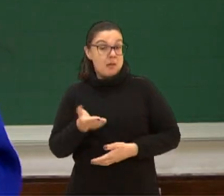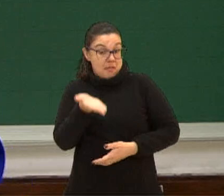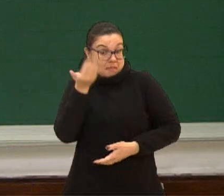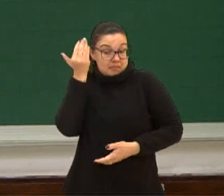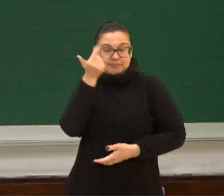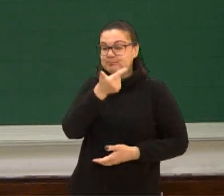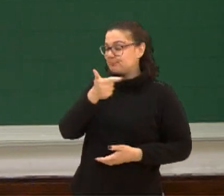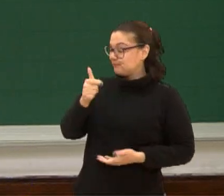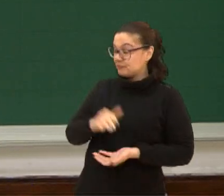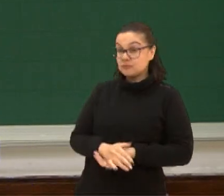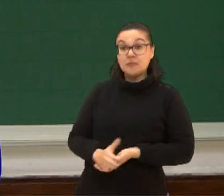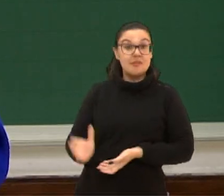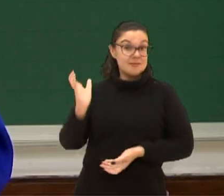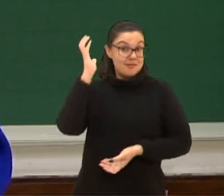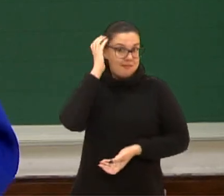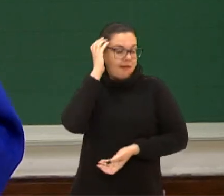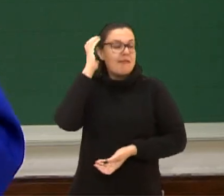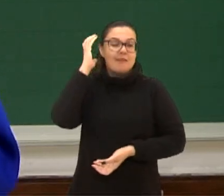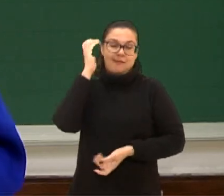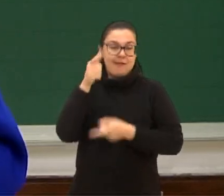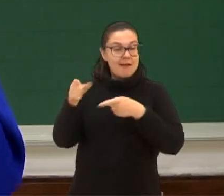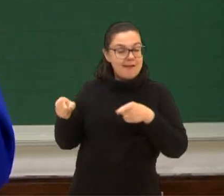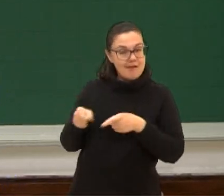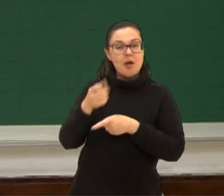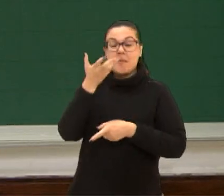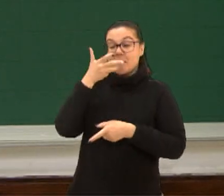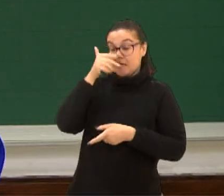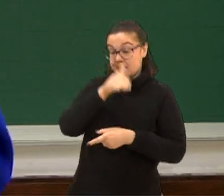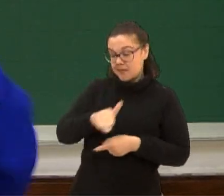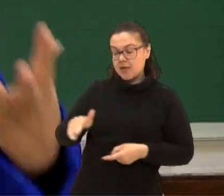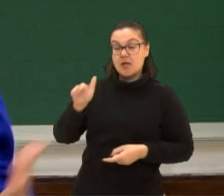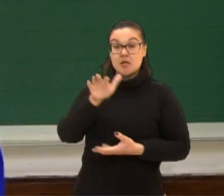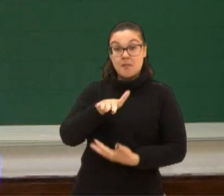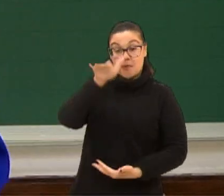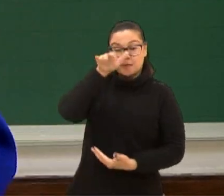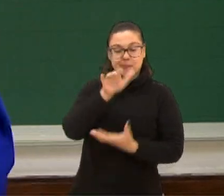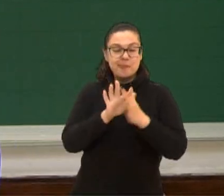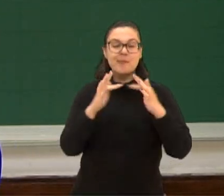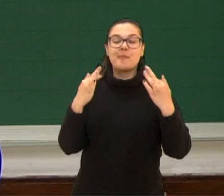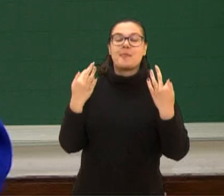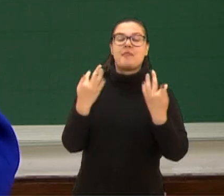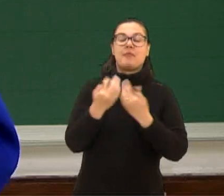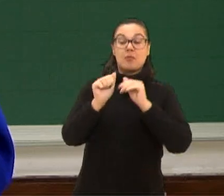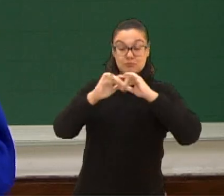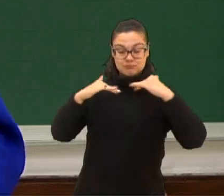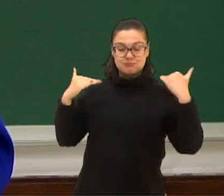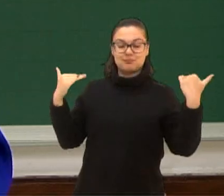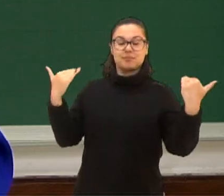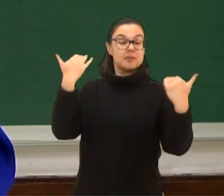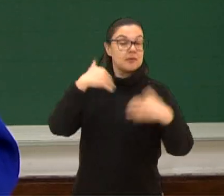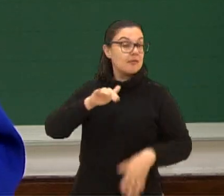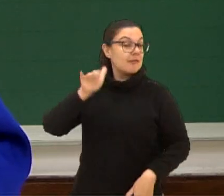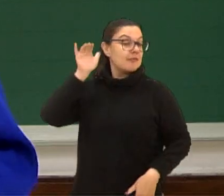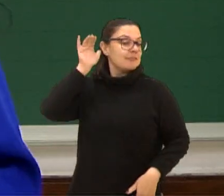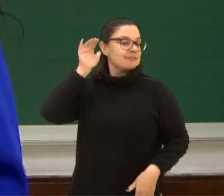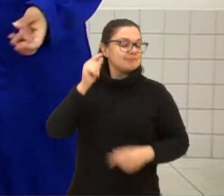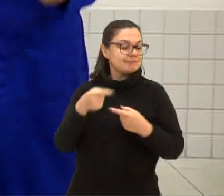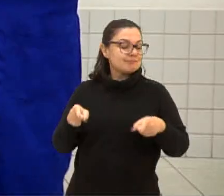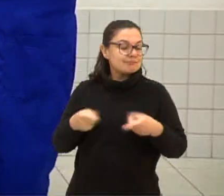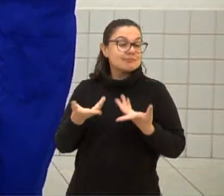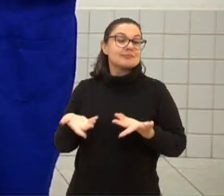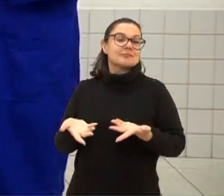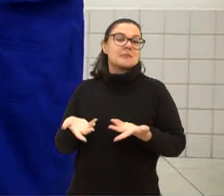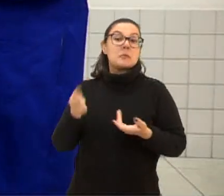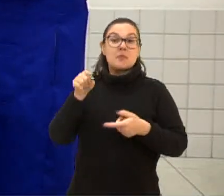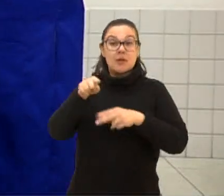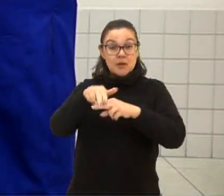o rádio era um grande entretenimento para a criança, para o adulto, né, para a família. Reunia-se para ouvir a rádio, né? E